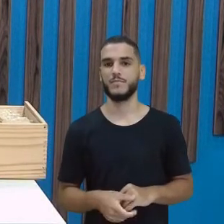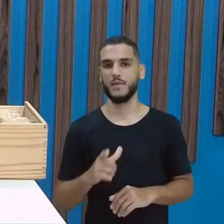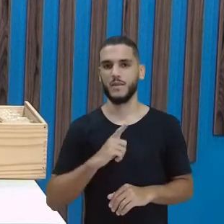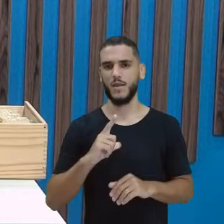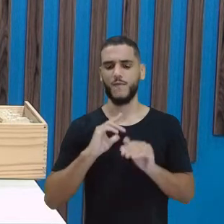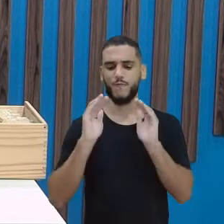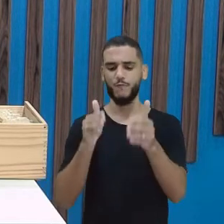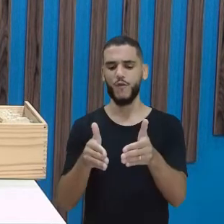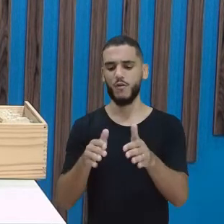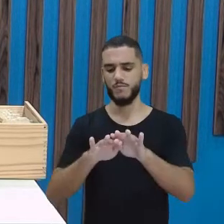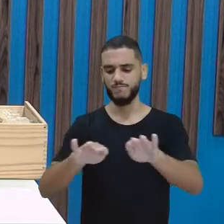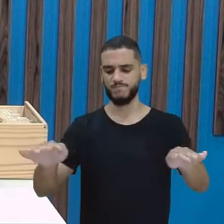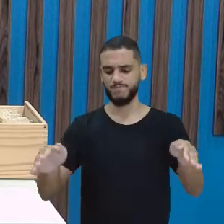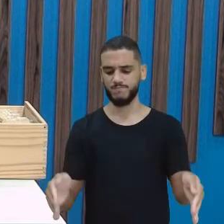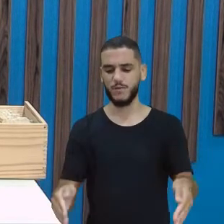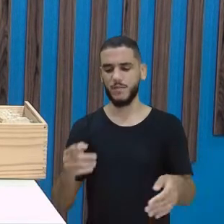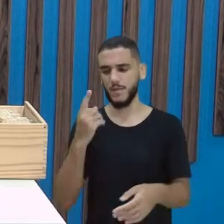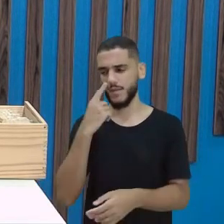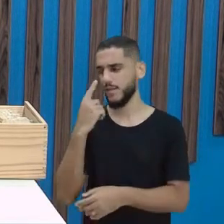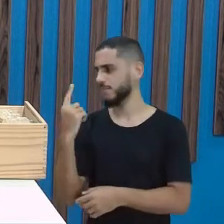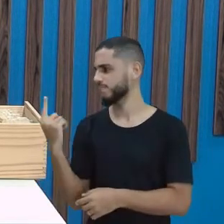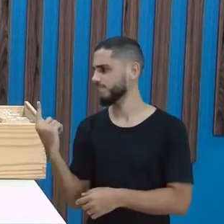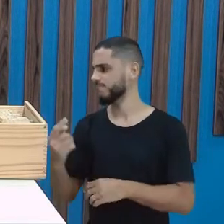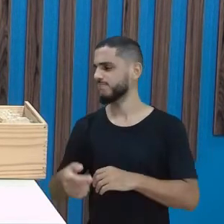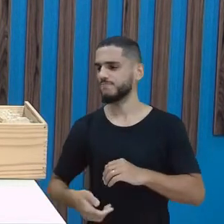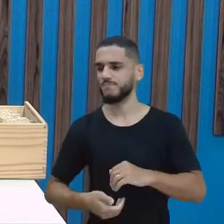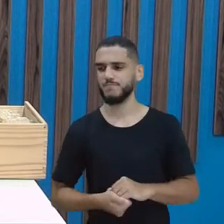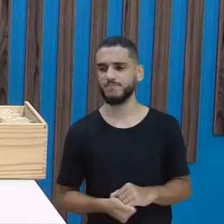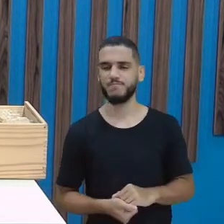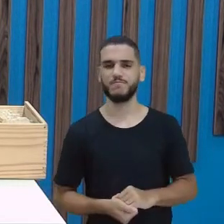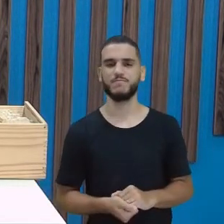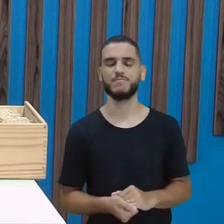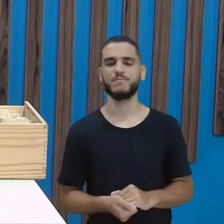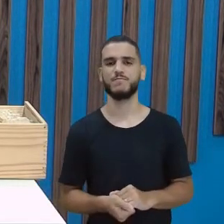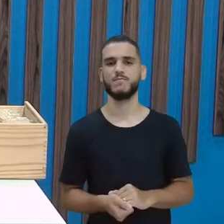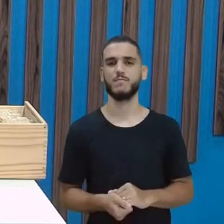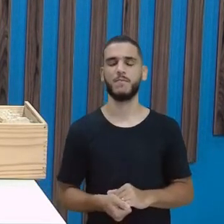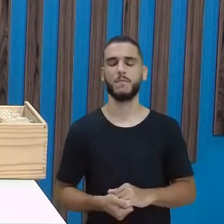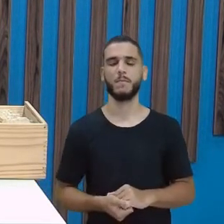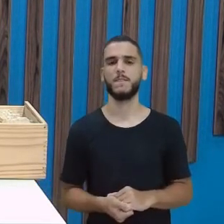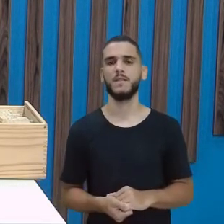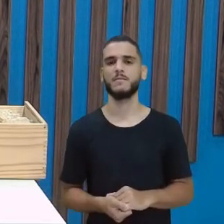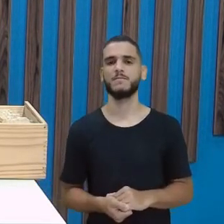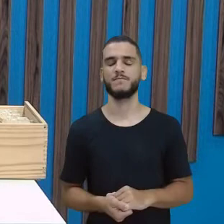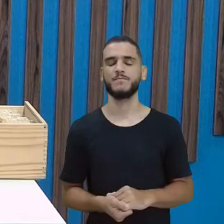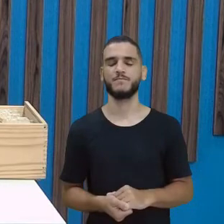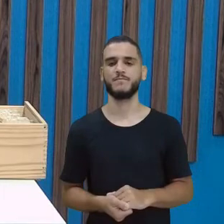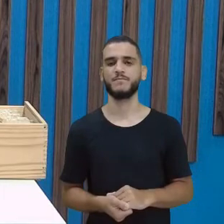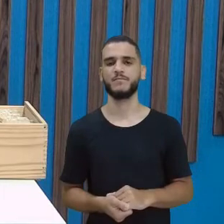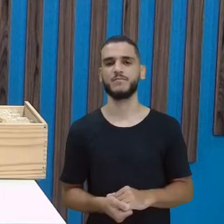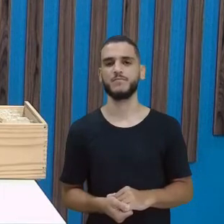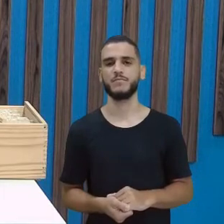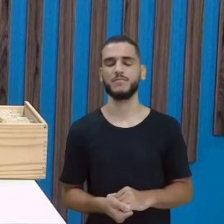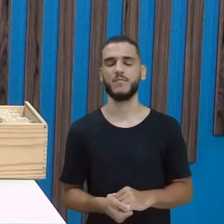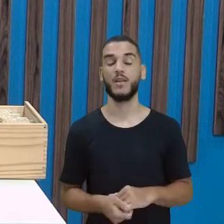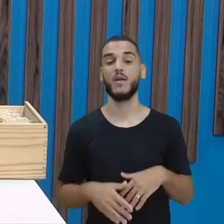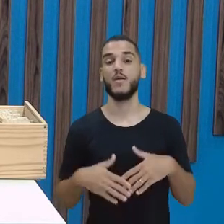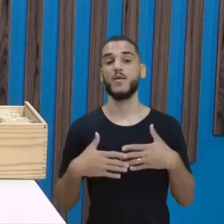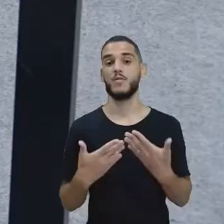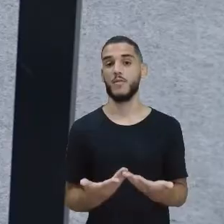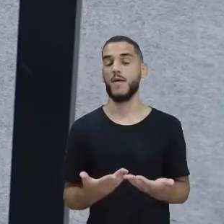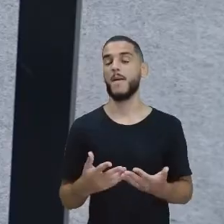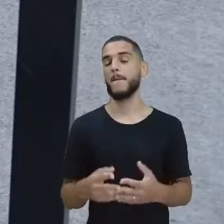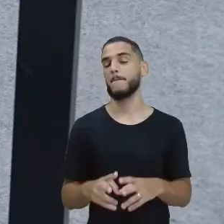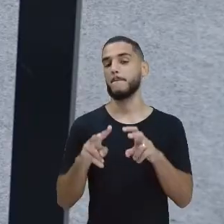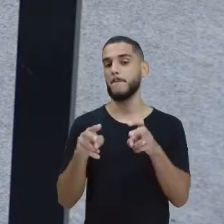focar aqui, para a gente analisar bem direitinho. Vejam, só em olhar as